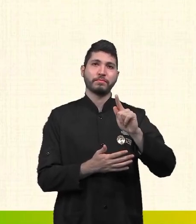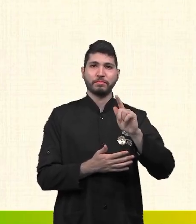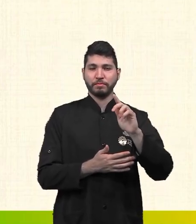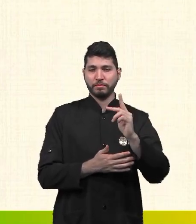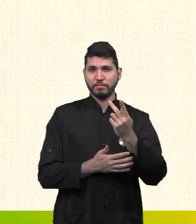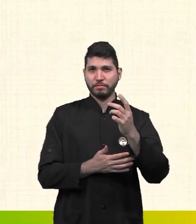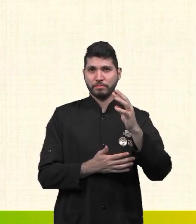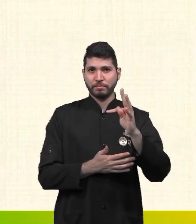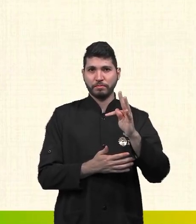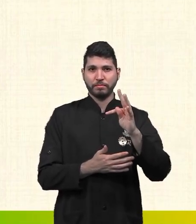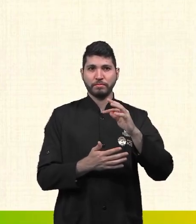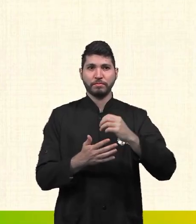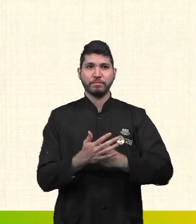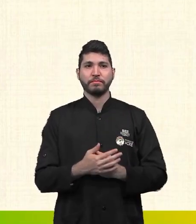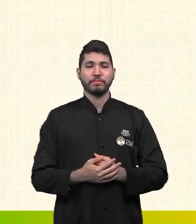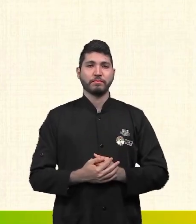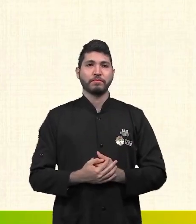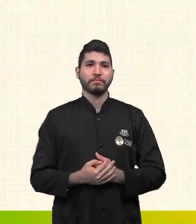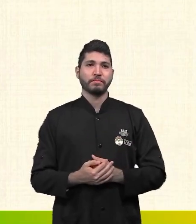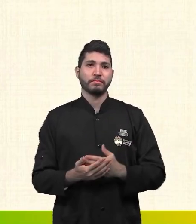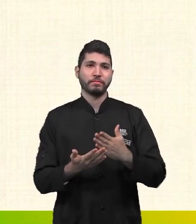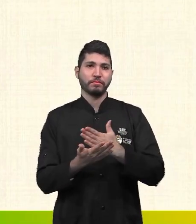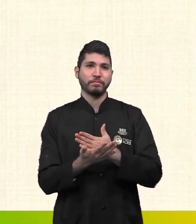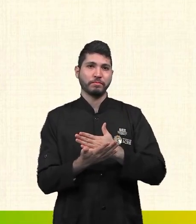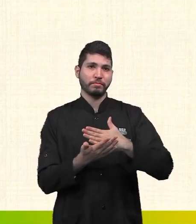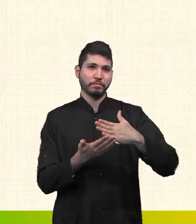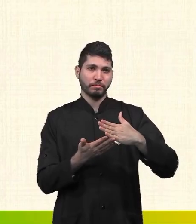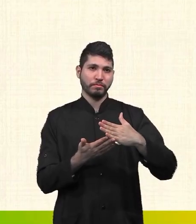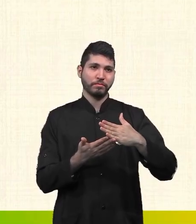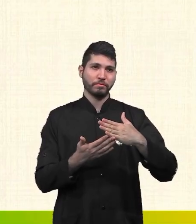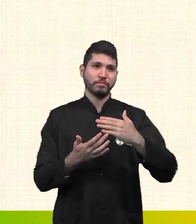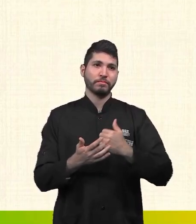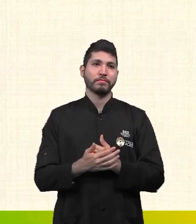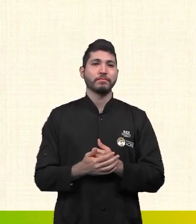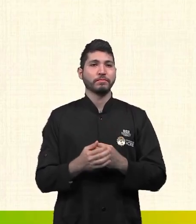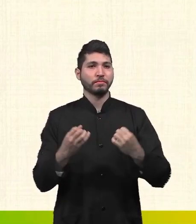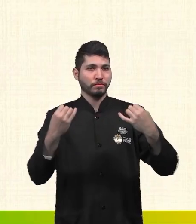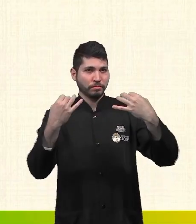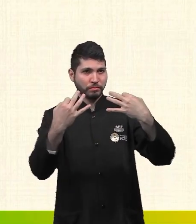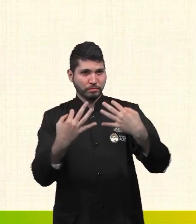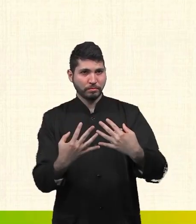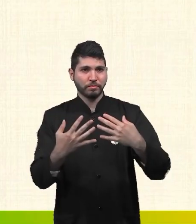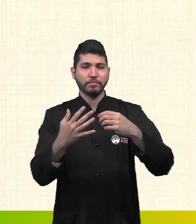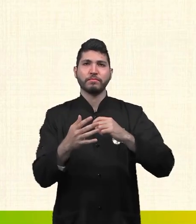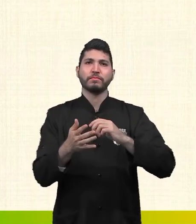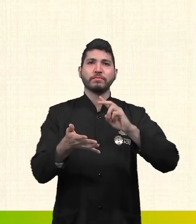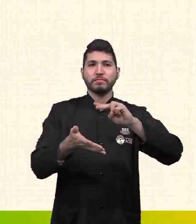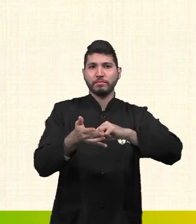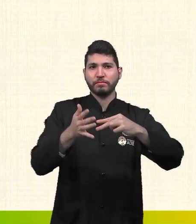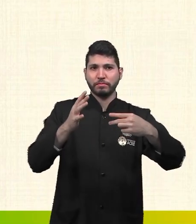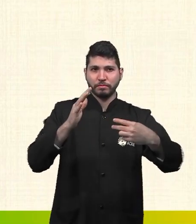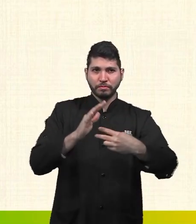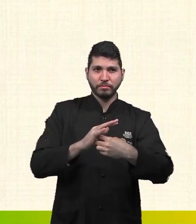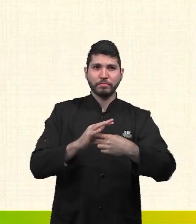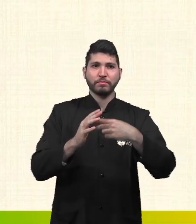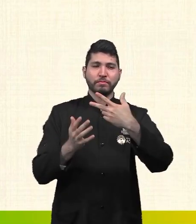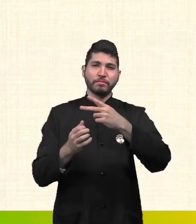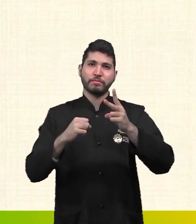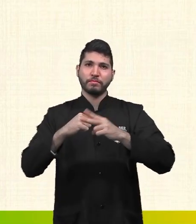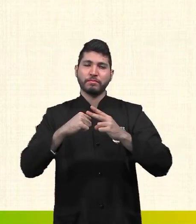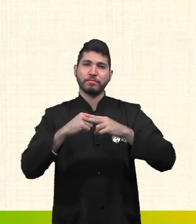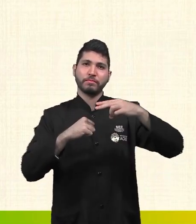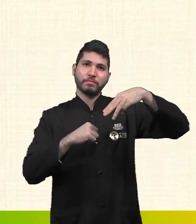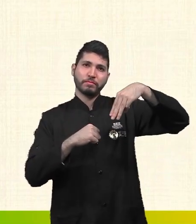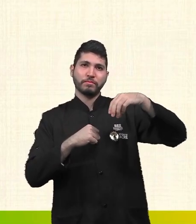Para início de aula, nós vamos falar o que são esses modal verbs. Os modal verbs, verbos modais